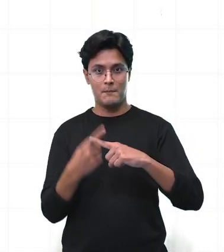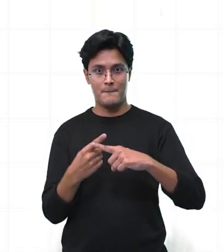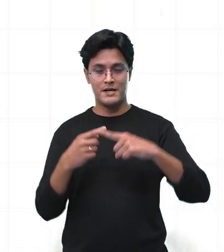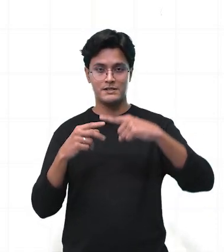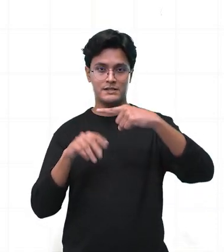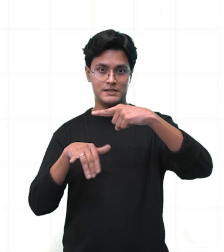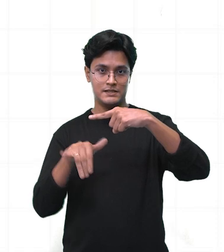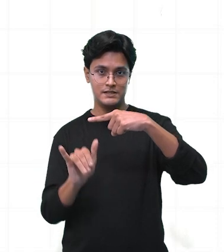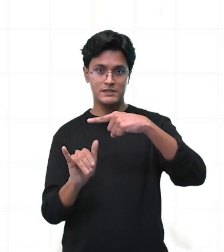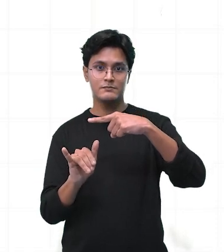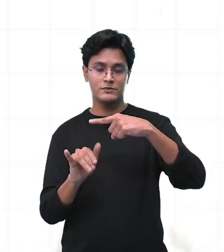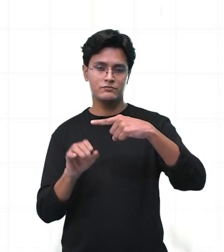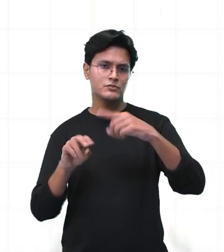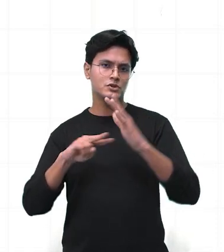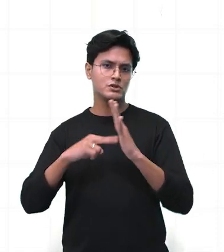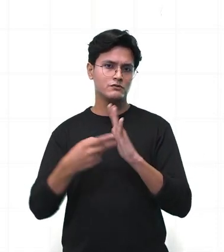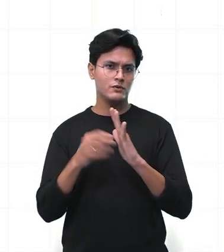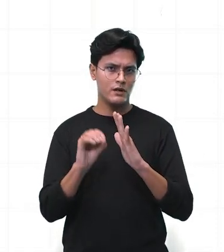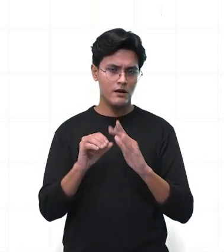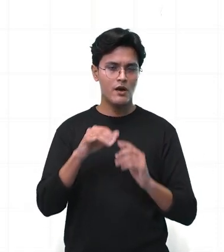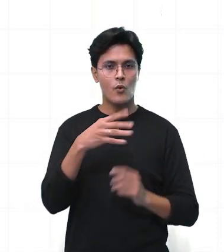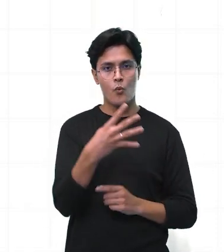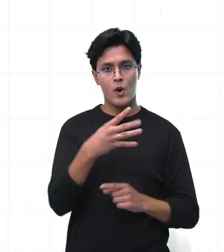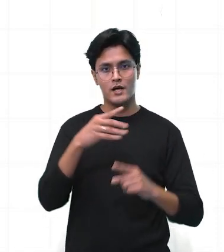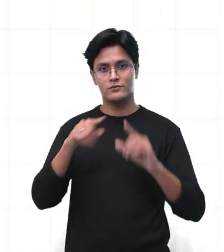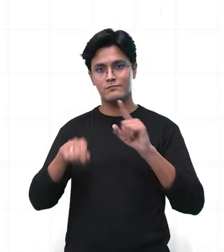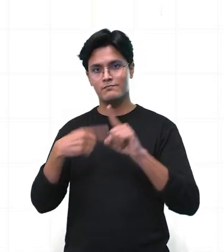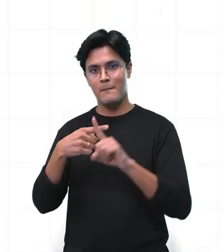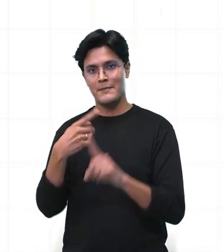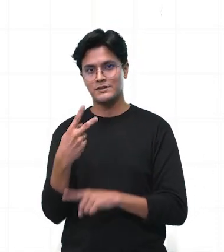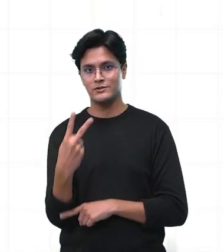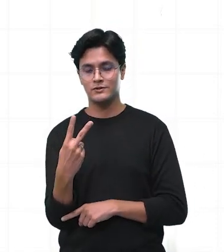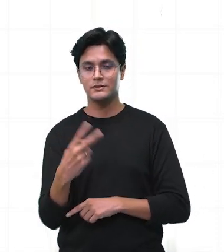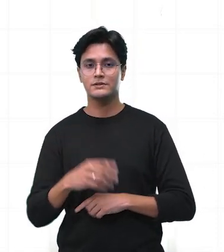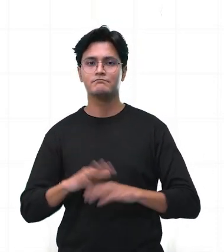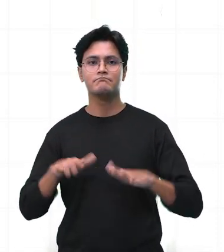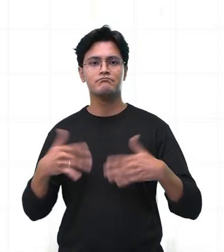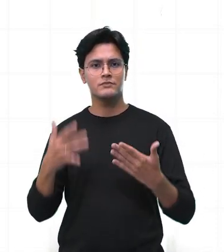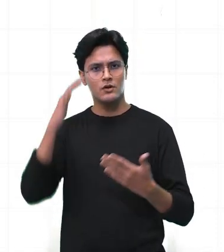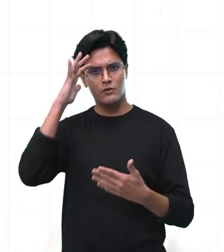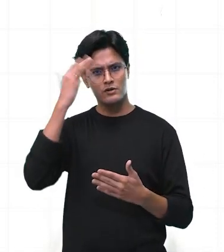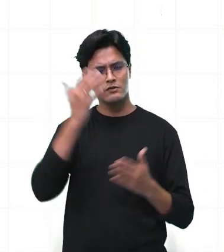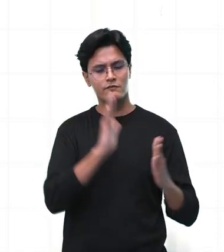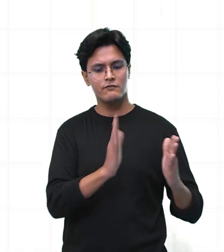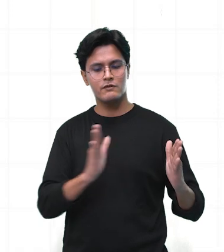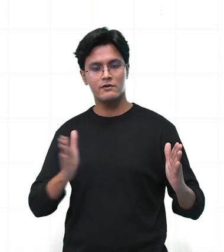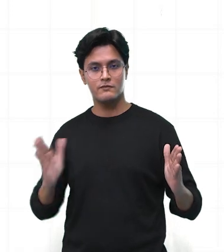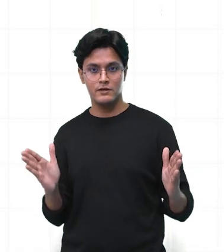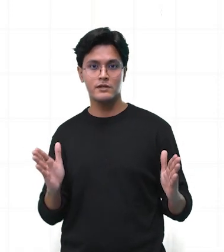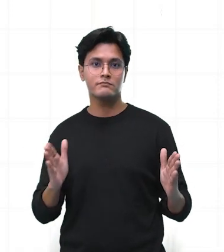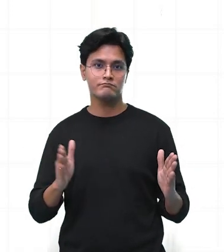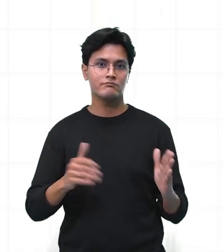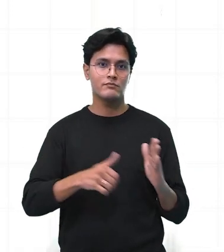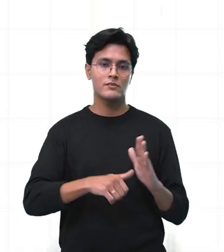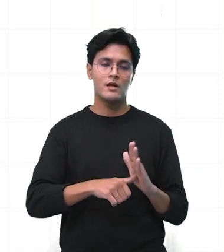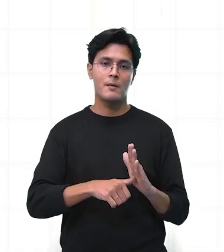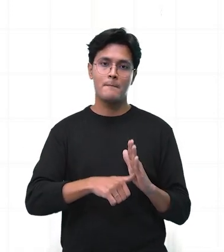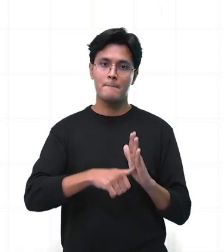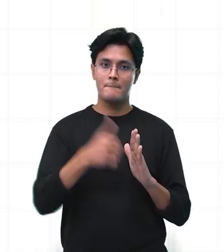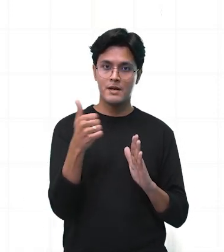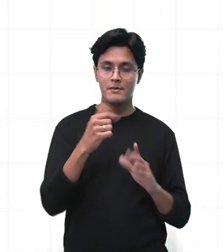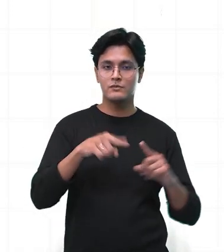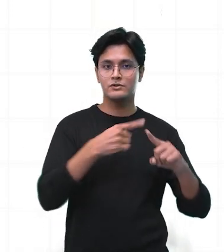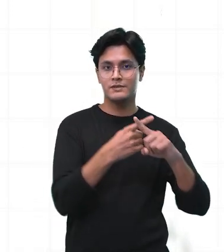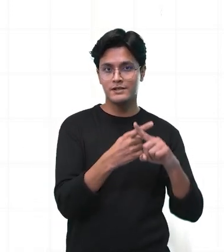4 mais 2, ok? E aí a gente vai resolvendo multiplicação e divisão e